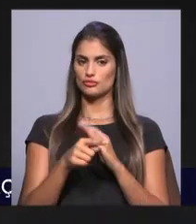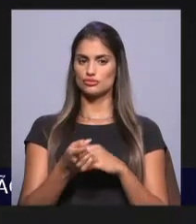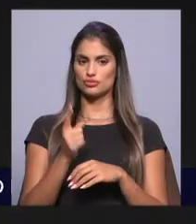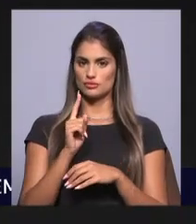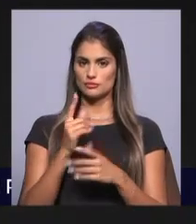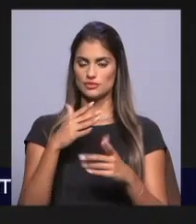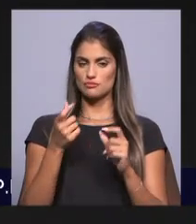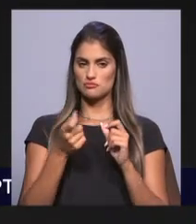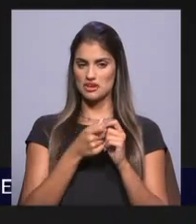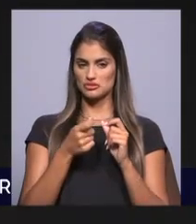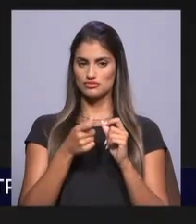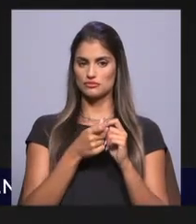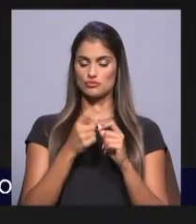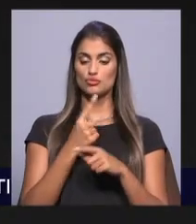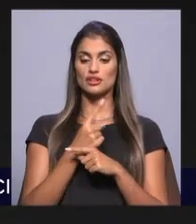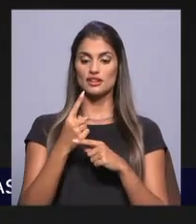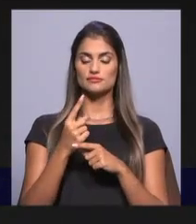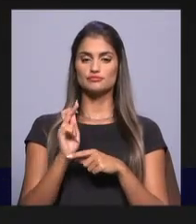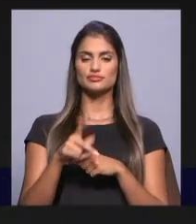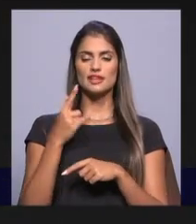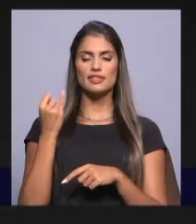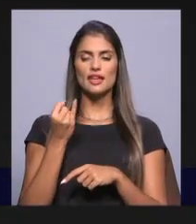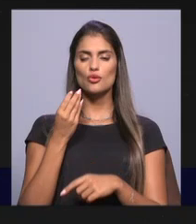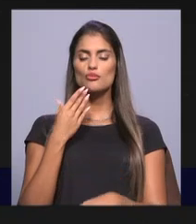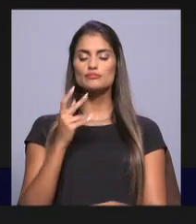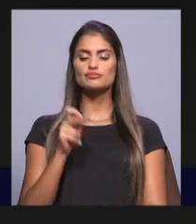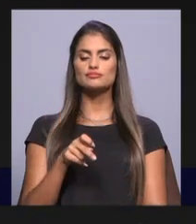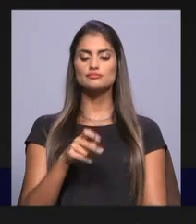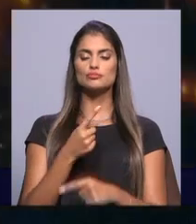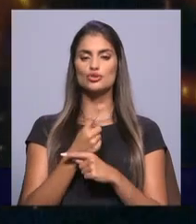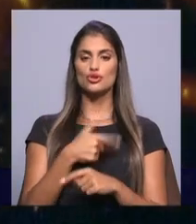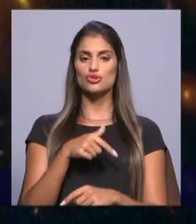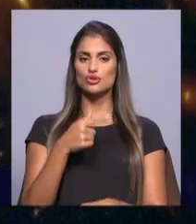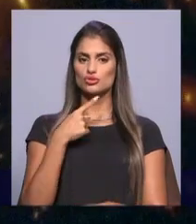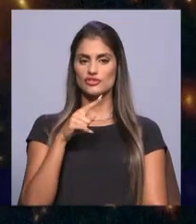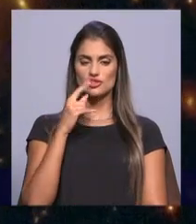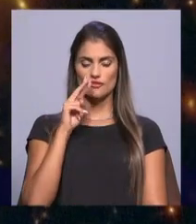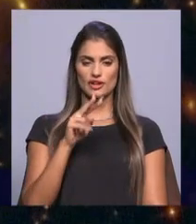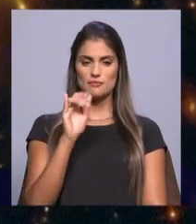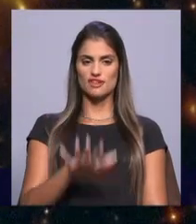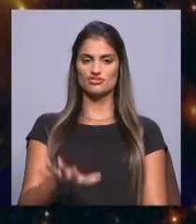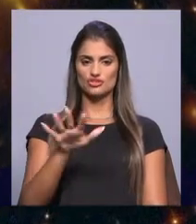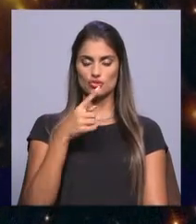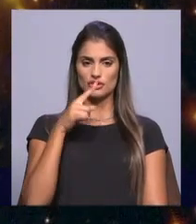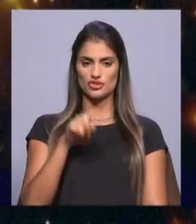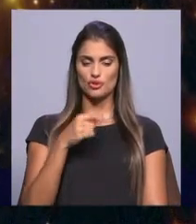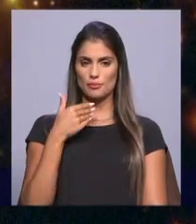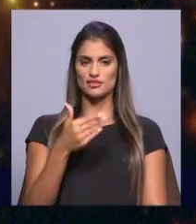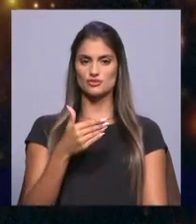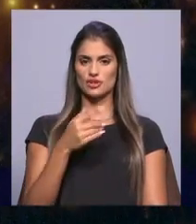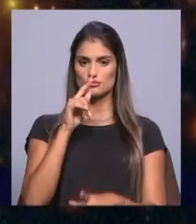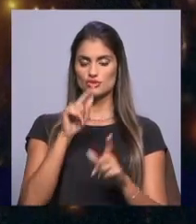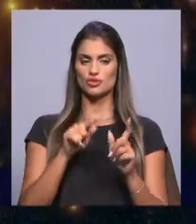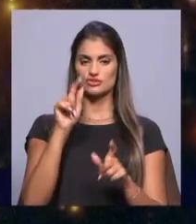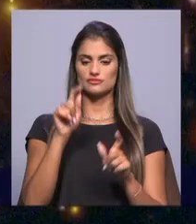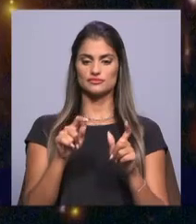relativamente perto. Então porquê? De onde é que vem esta ideia do universo profundo? Porque quando nós voltarmos a ver a imagem, eu peço aos nossos telespectadores